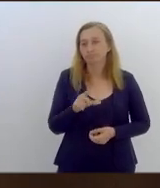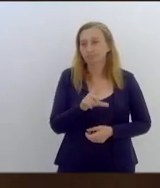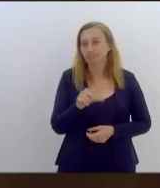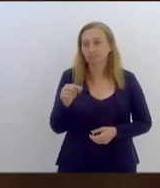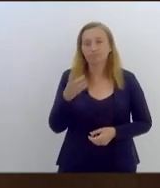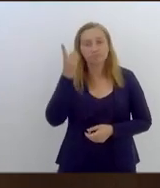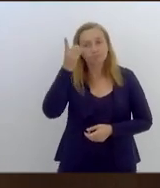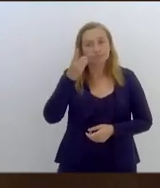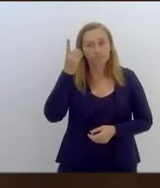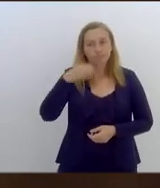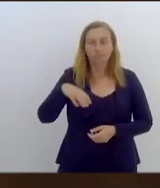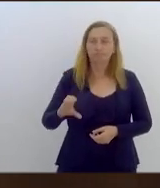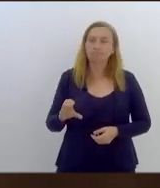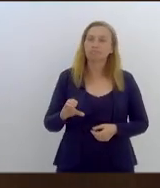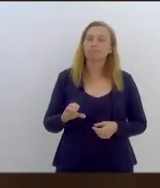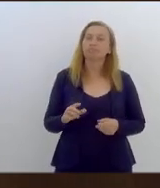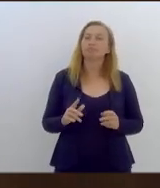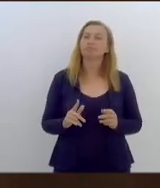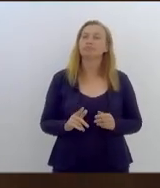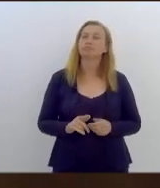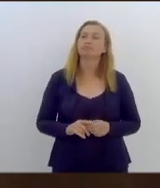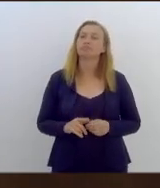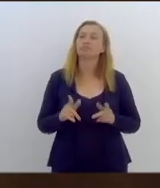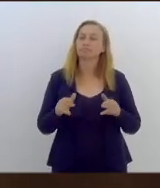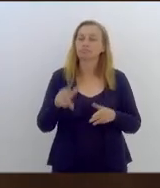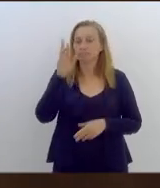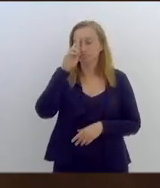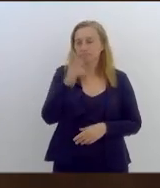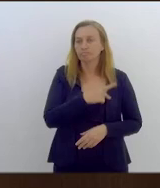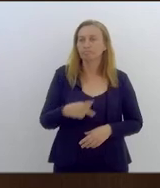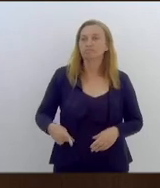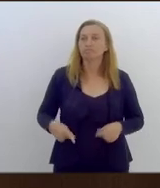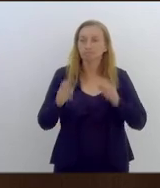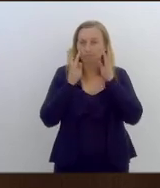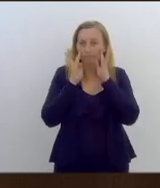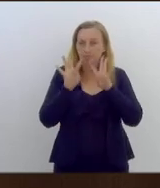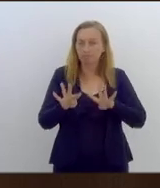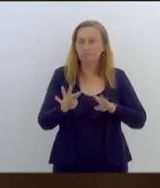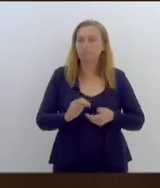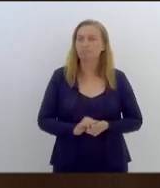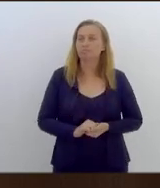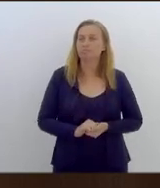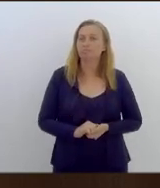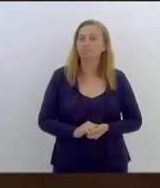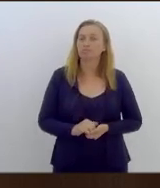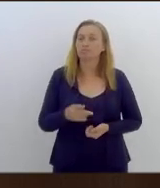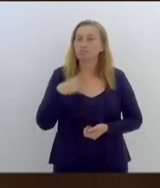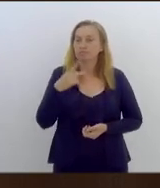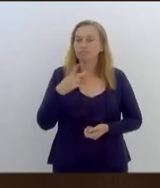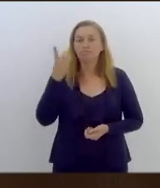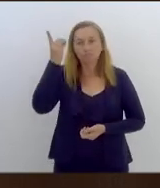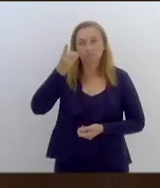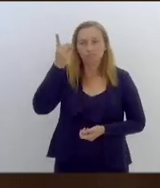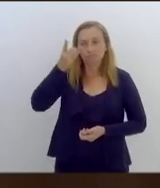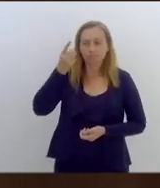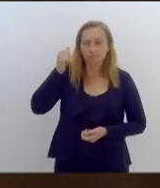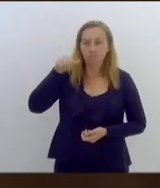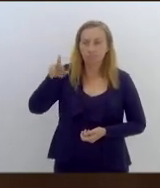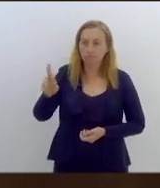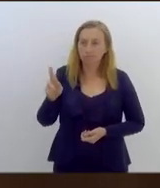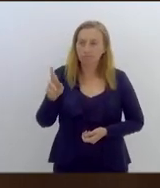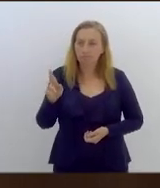deputado Carlos Mink, ao mesmo tempo, senhor presidente, alertar que se o que disse o deputado Rosenberg